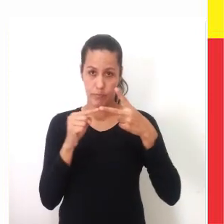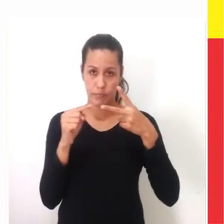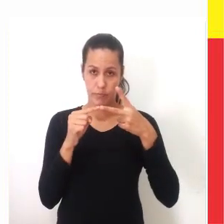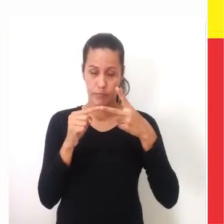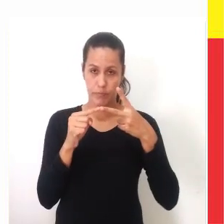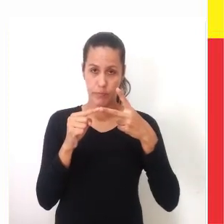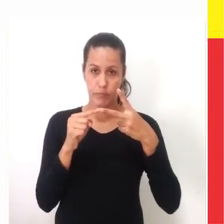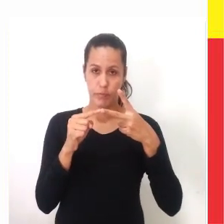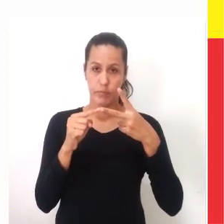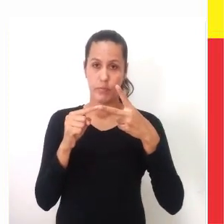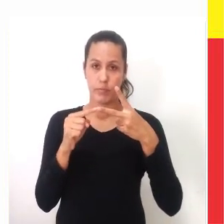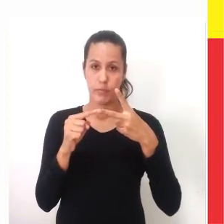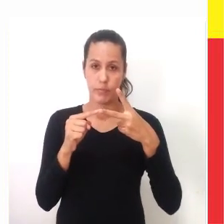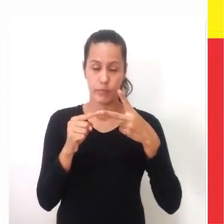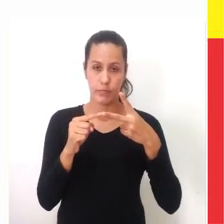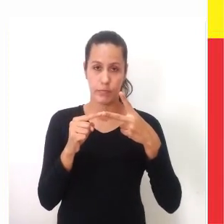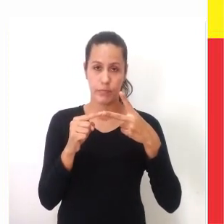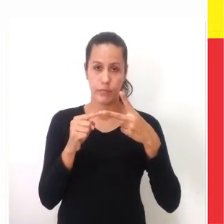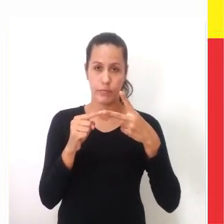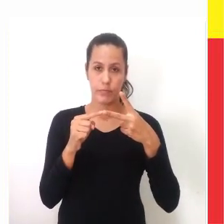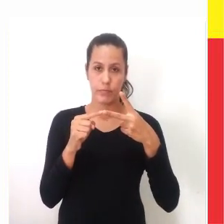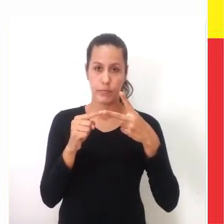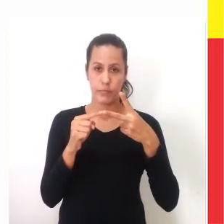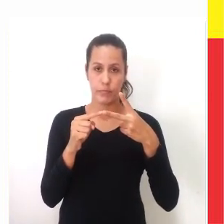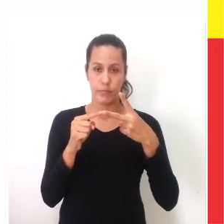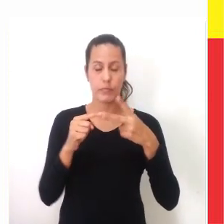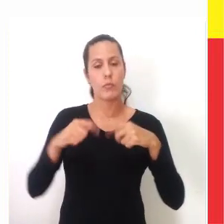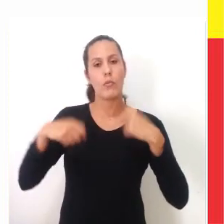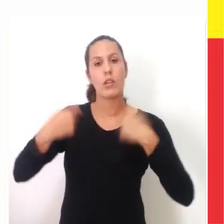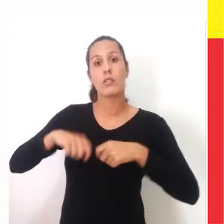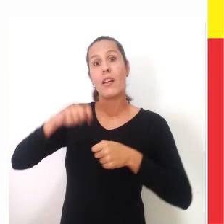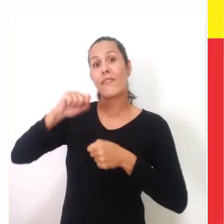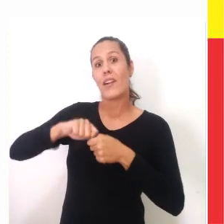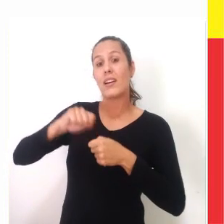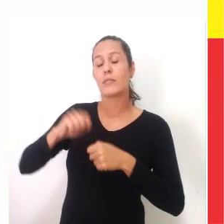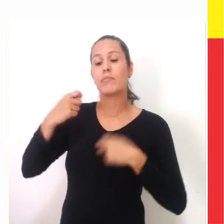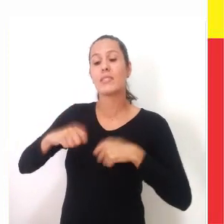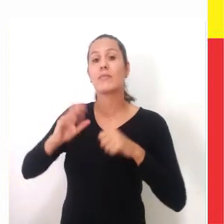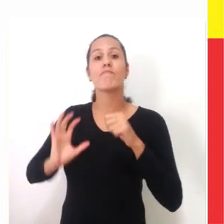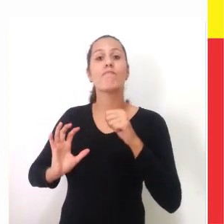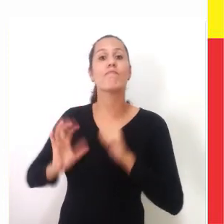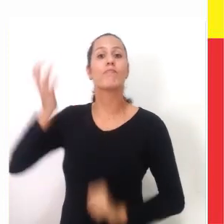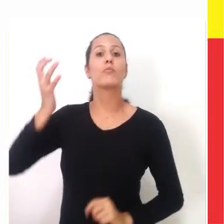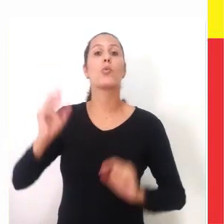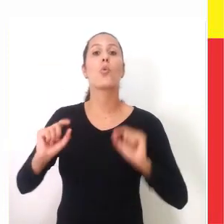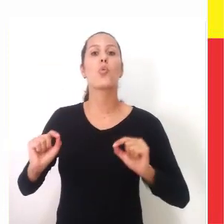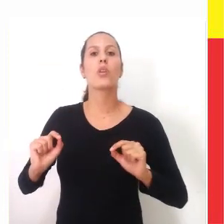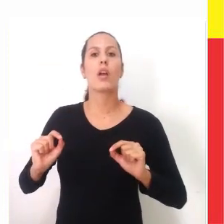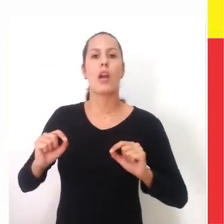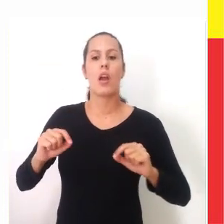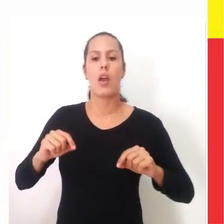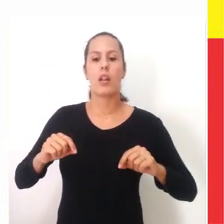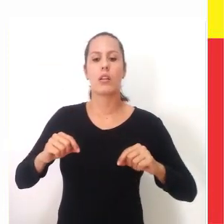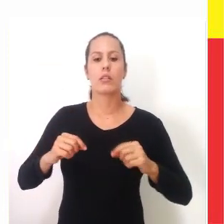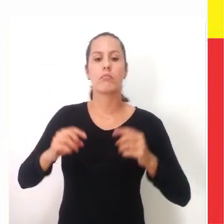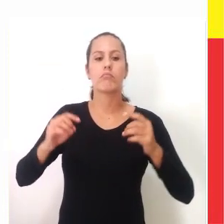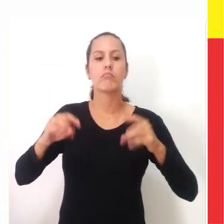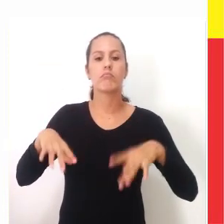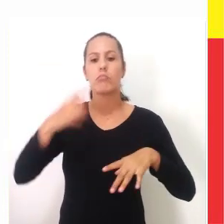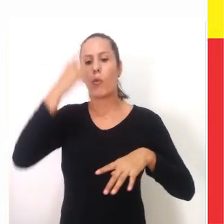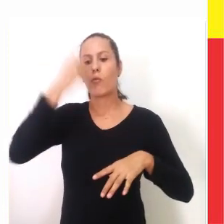observação, tem que fazer ou tem que ocorrer um